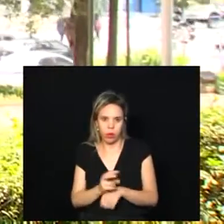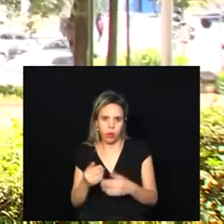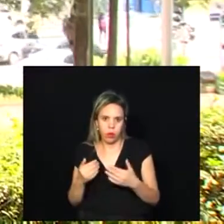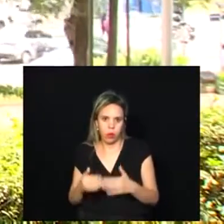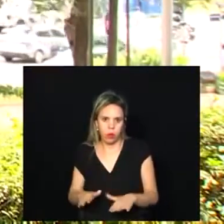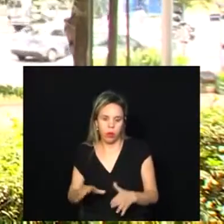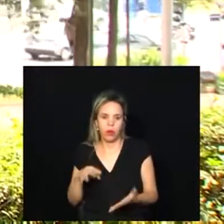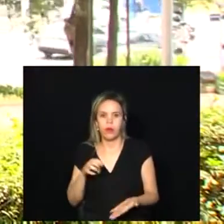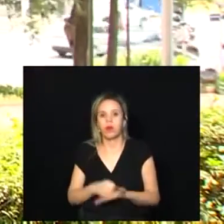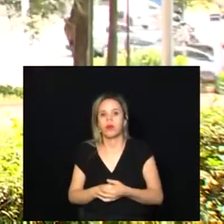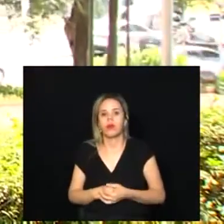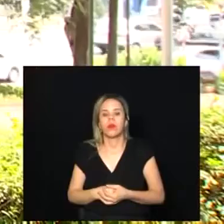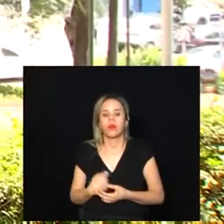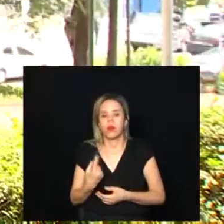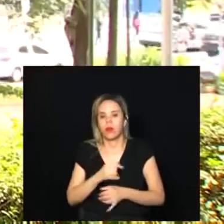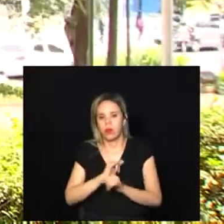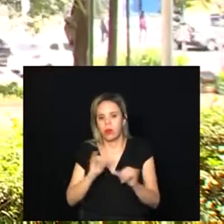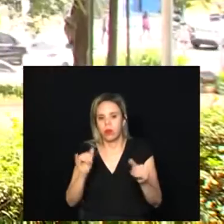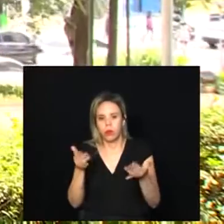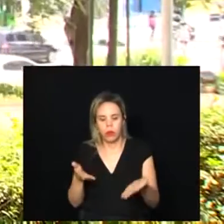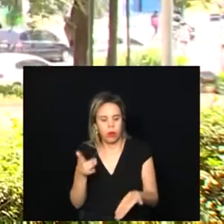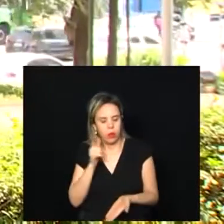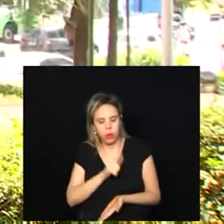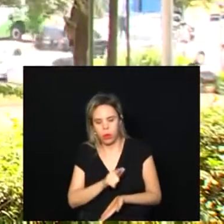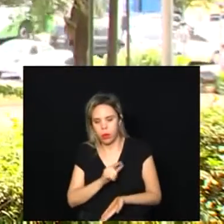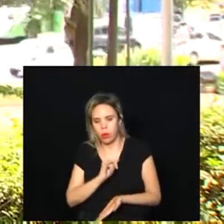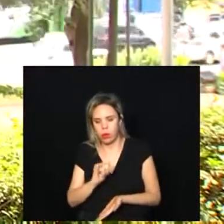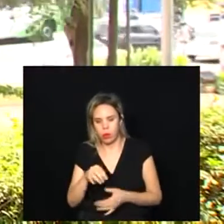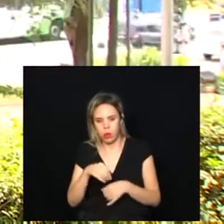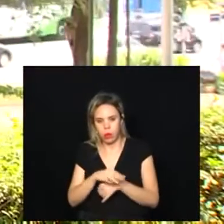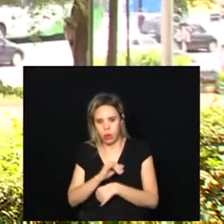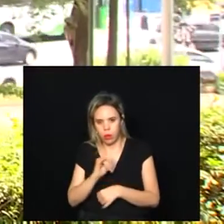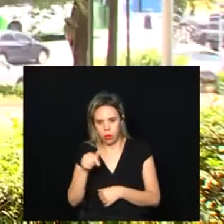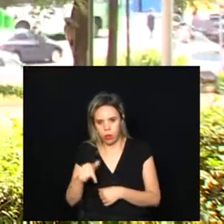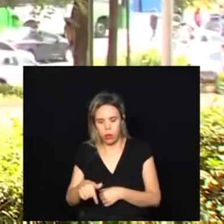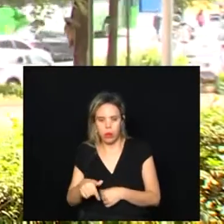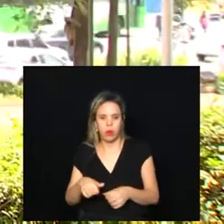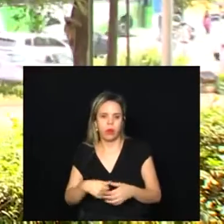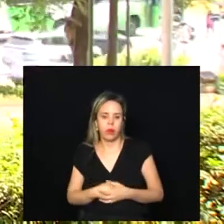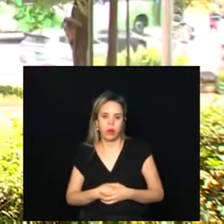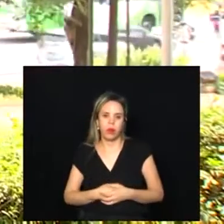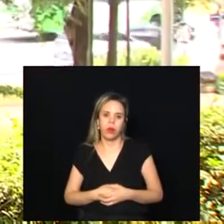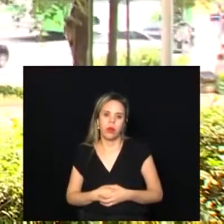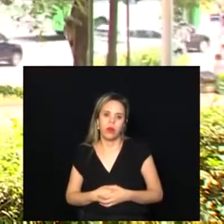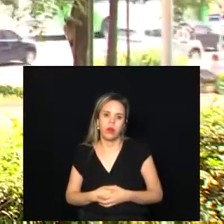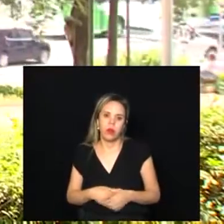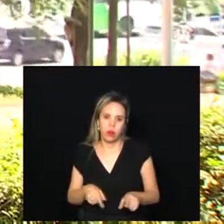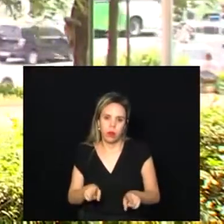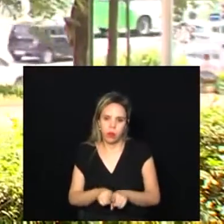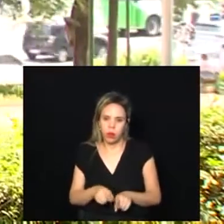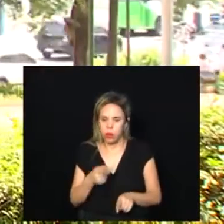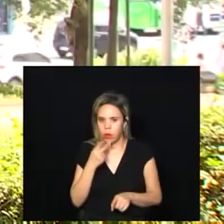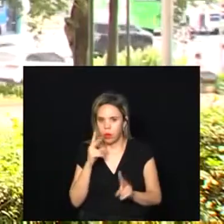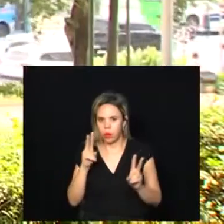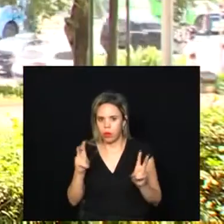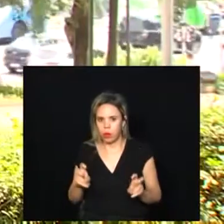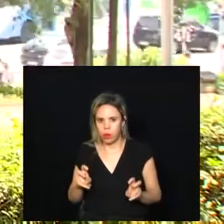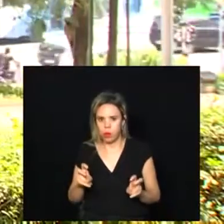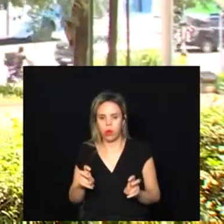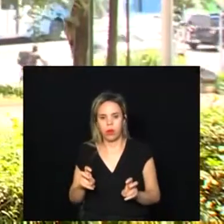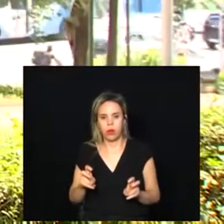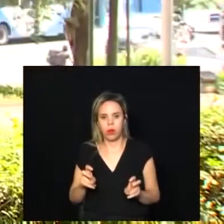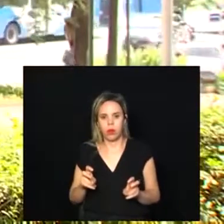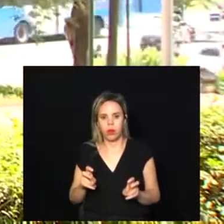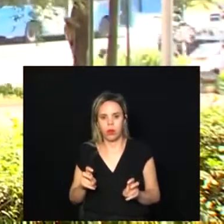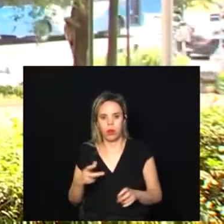abertura de inscrição, a gente vai, com certeza absoluta, trazer a informação aqui no Câmara Notícia. Também a gente falou a respeito dessa questão que envolve